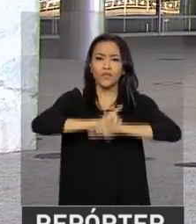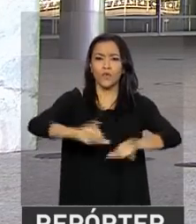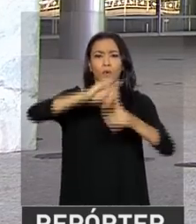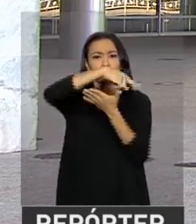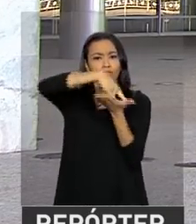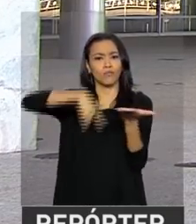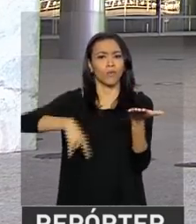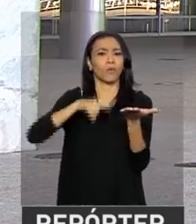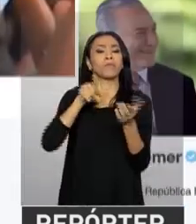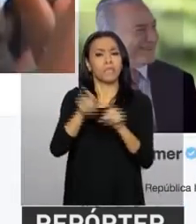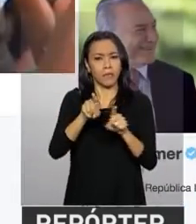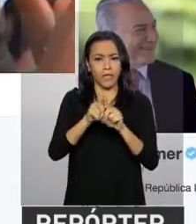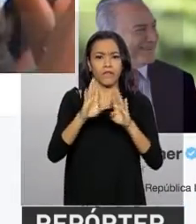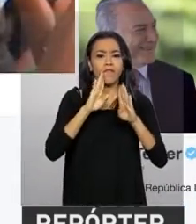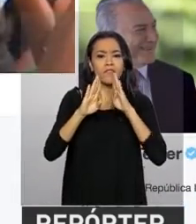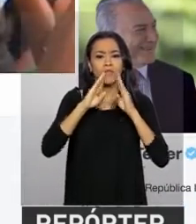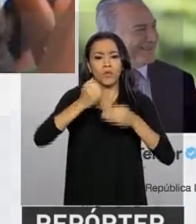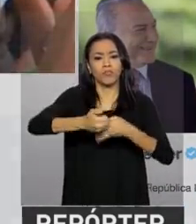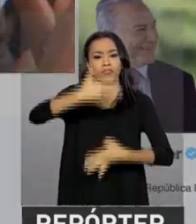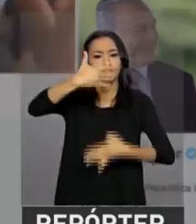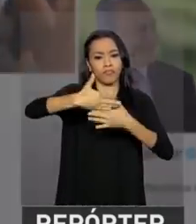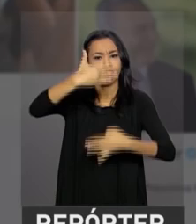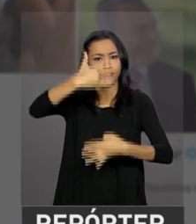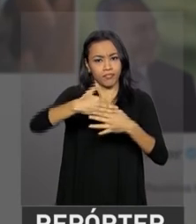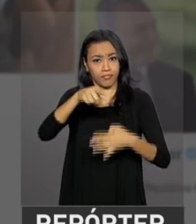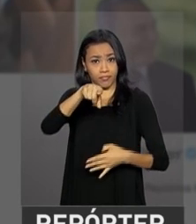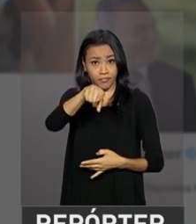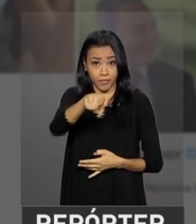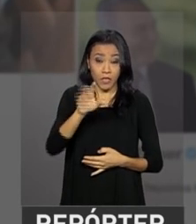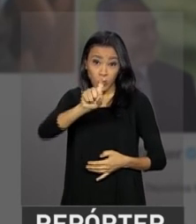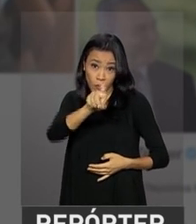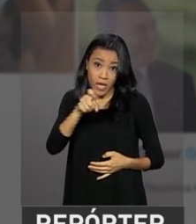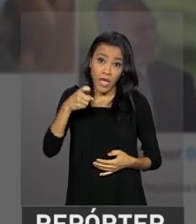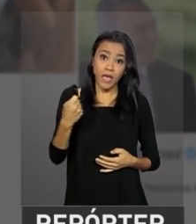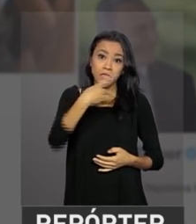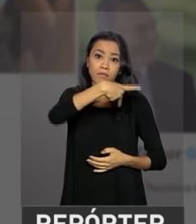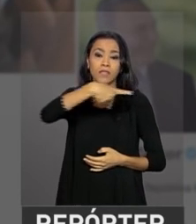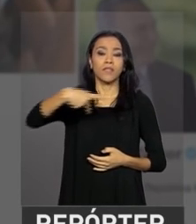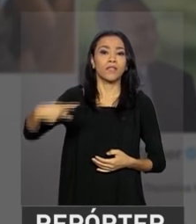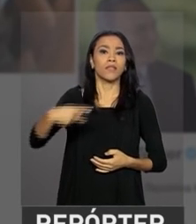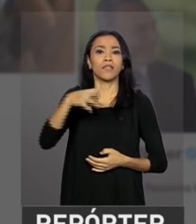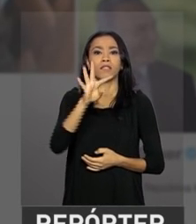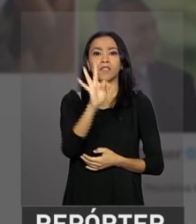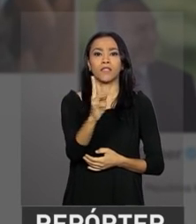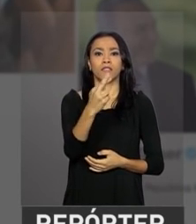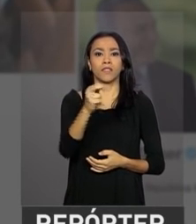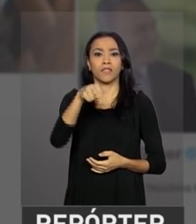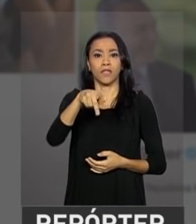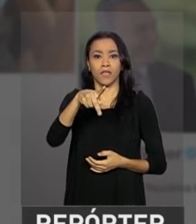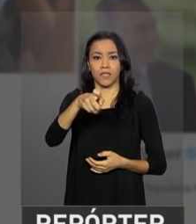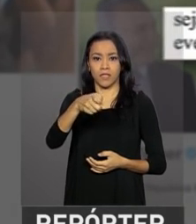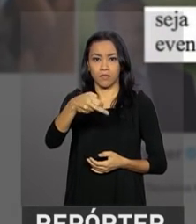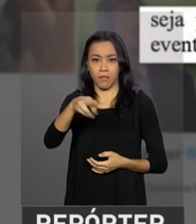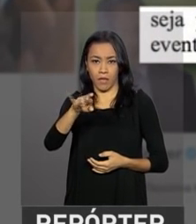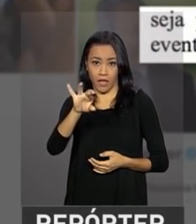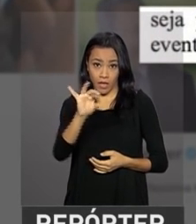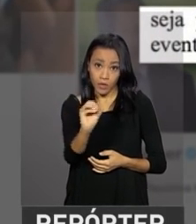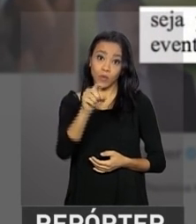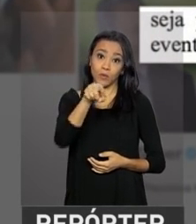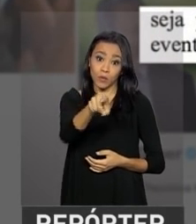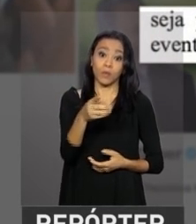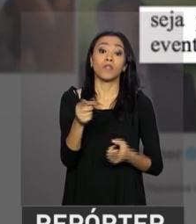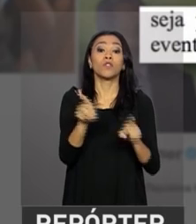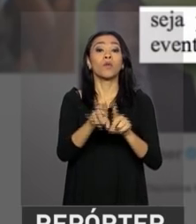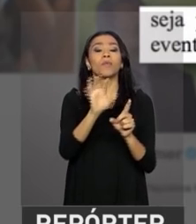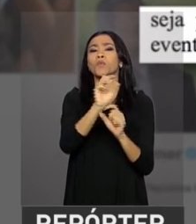imprensa e também nas redes sociais, negou a versão do ex-presidente da Transpetro, Sérgio Machado, que afirmou em delação